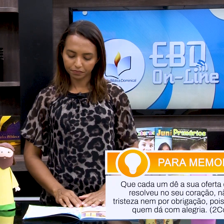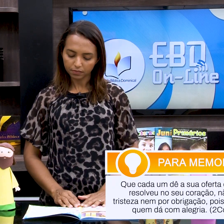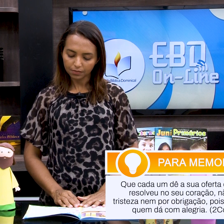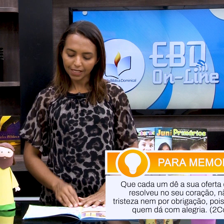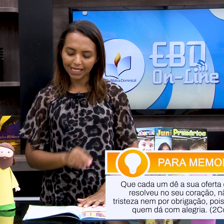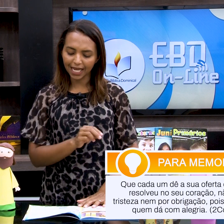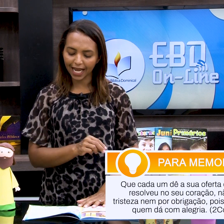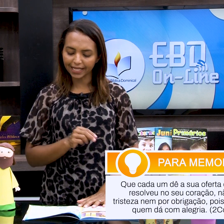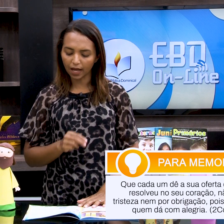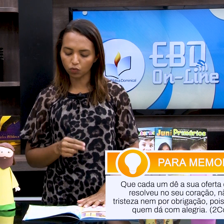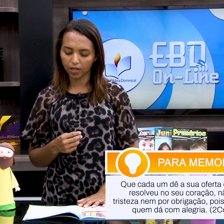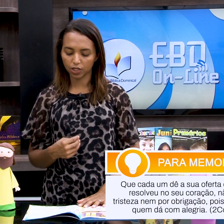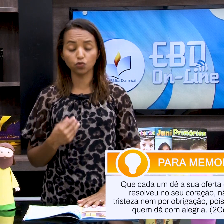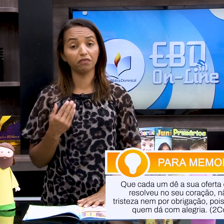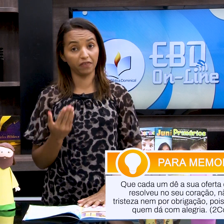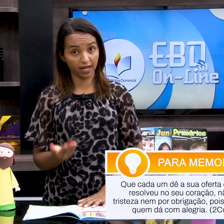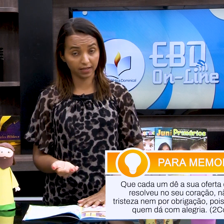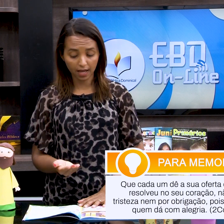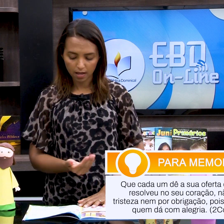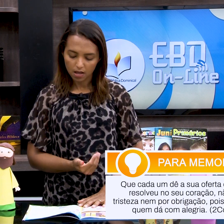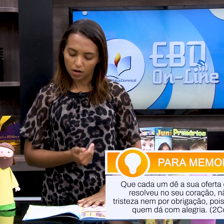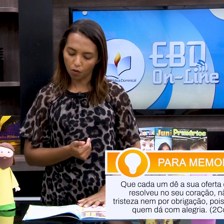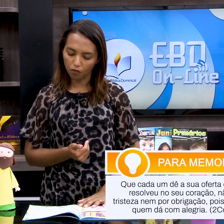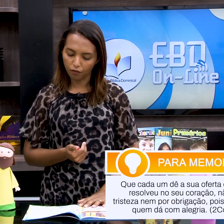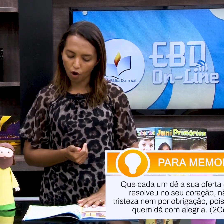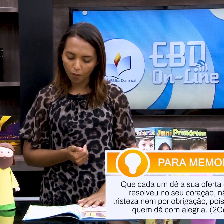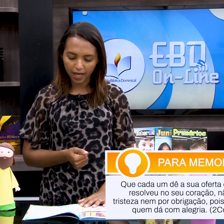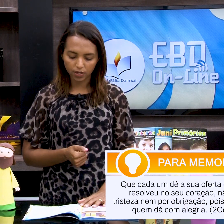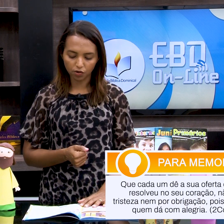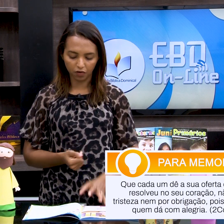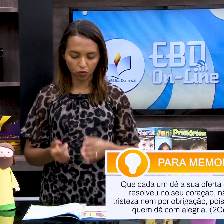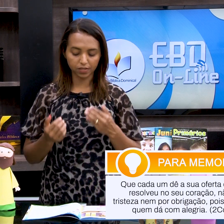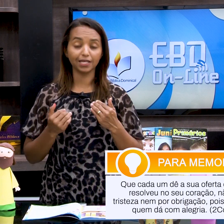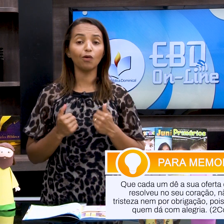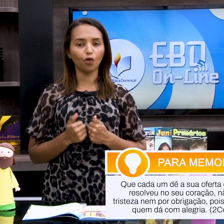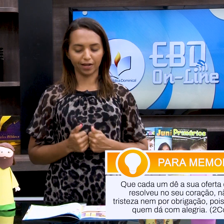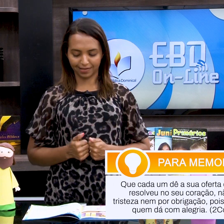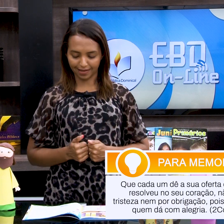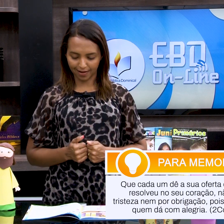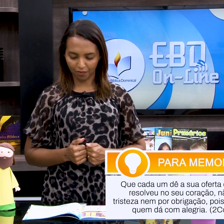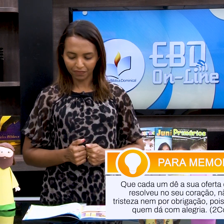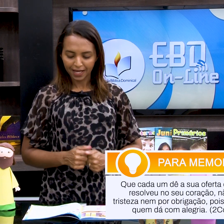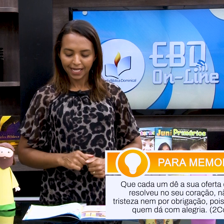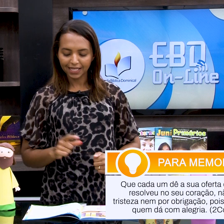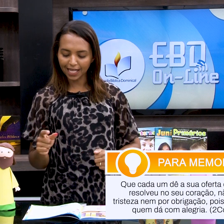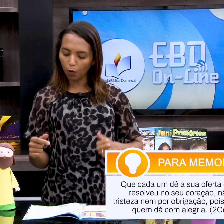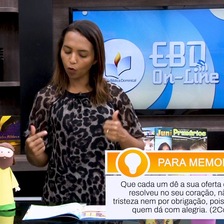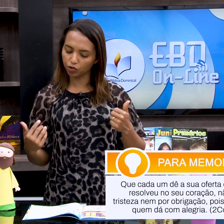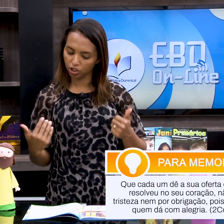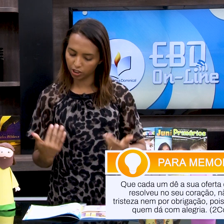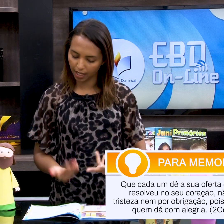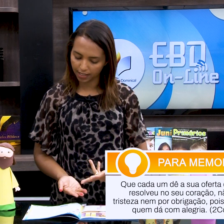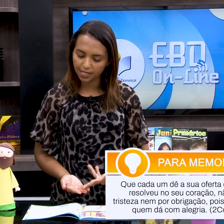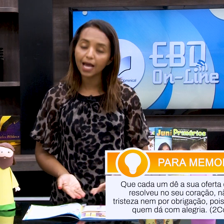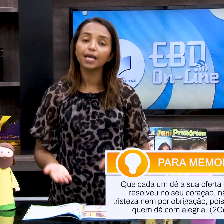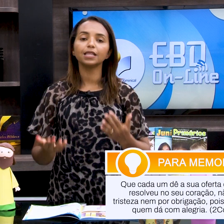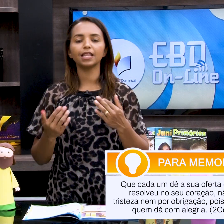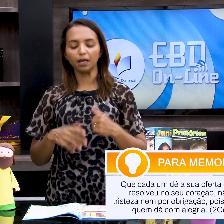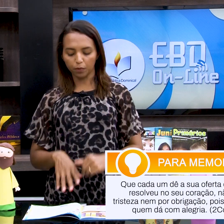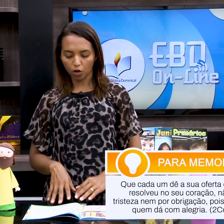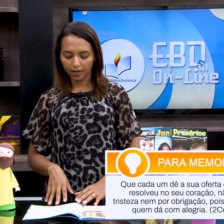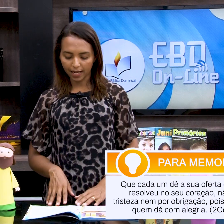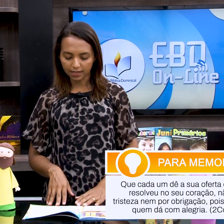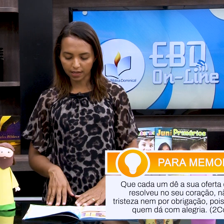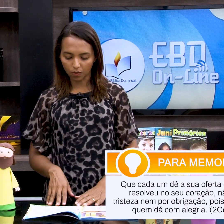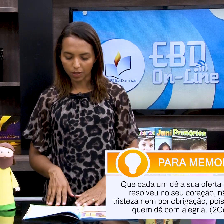diz que cada um dê a sua oferta conforme resolver no seu coração não com tristeza